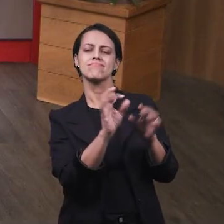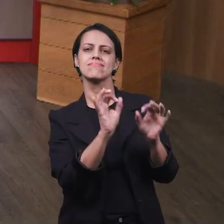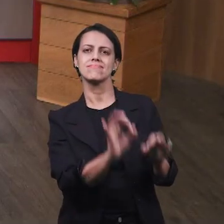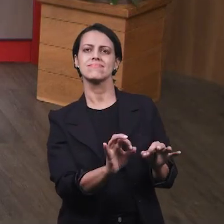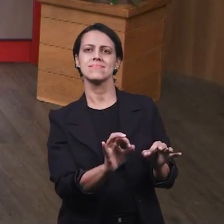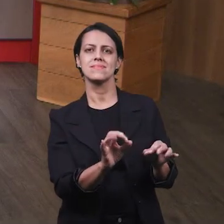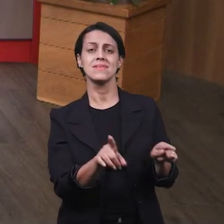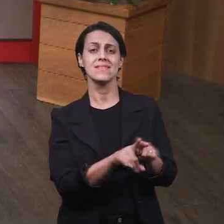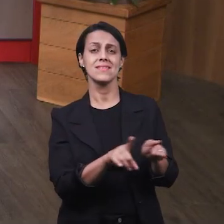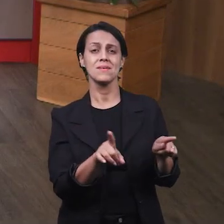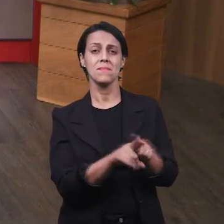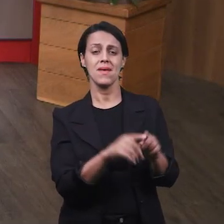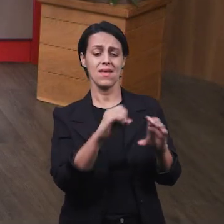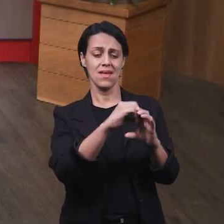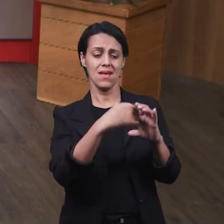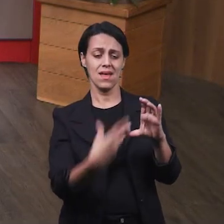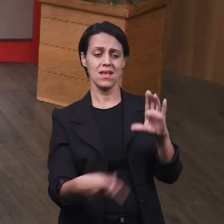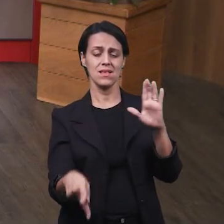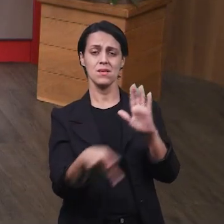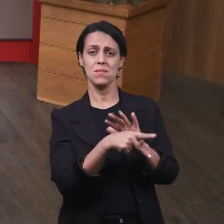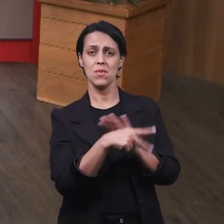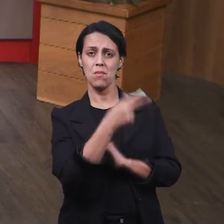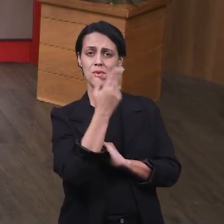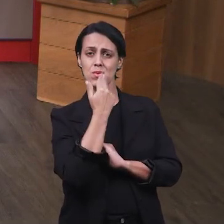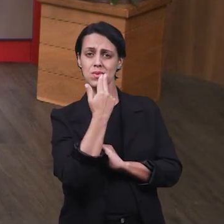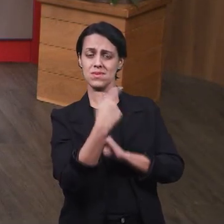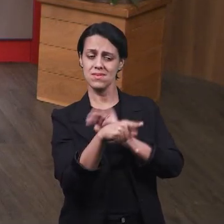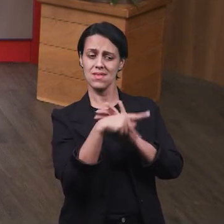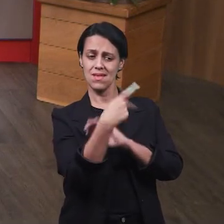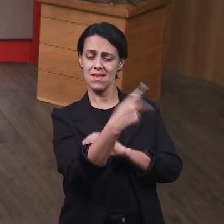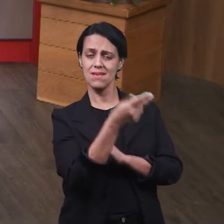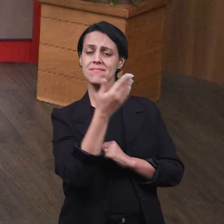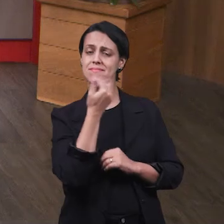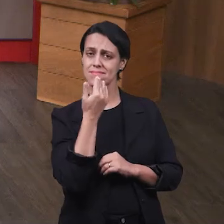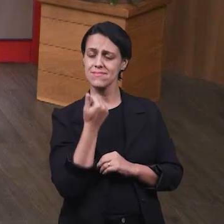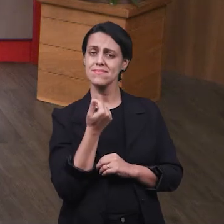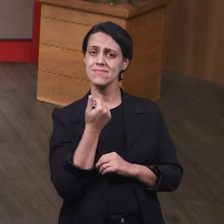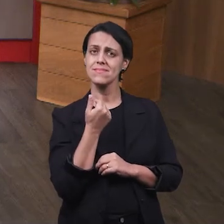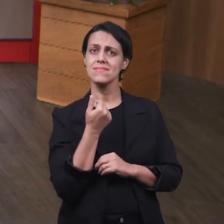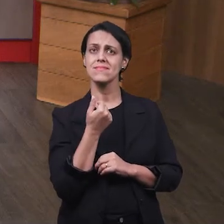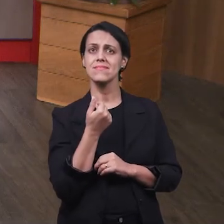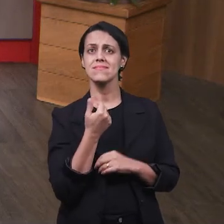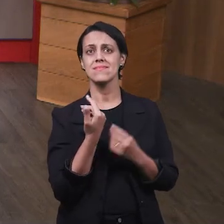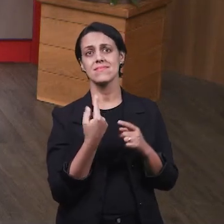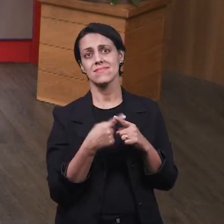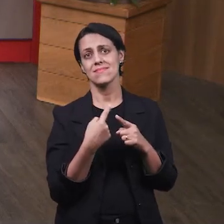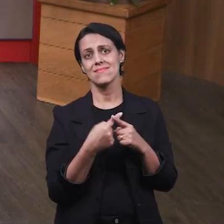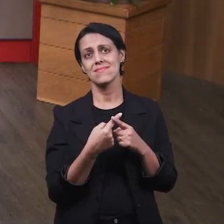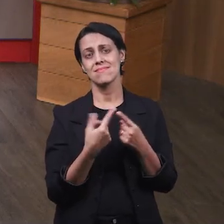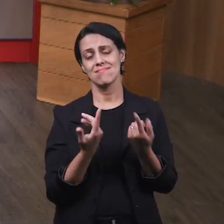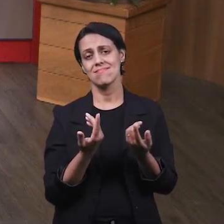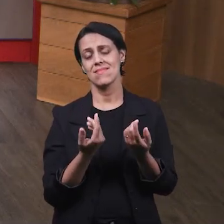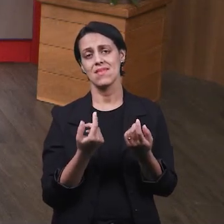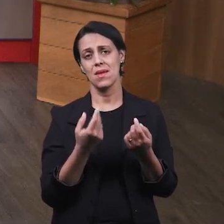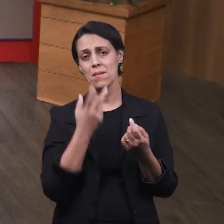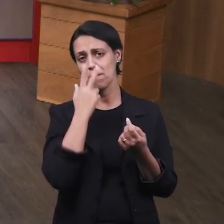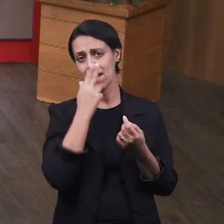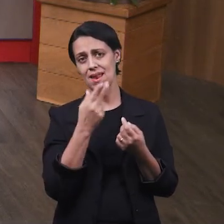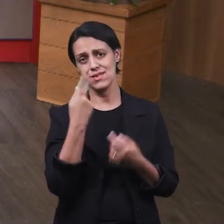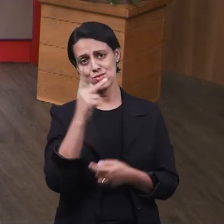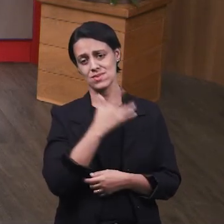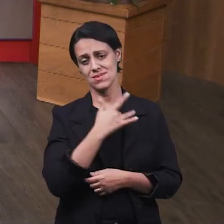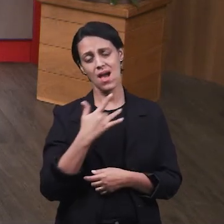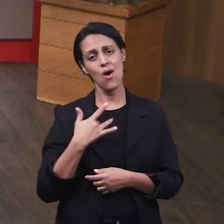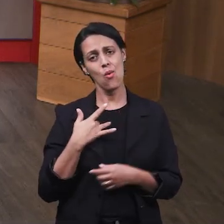manutenção das características nutricionais e sensoriais desejáveis, o que por sua vez interfere na alimentação